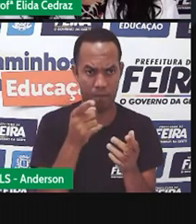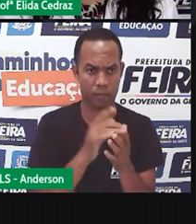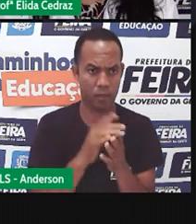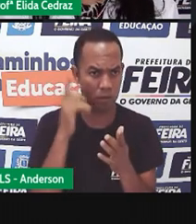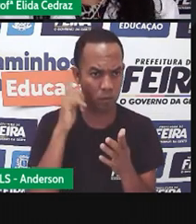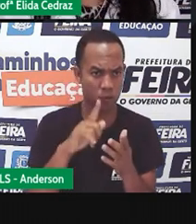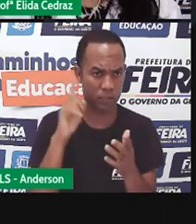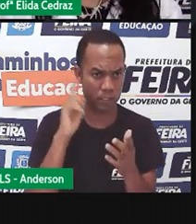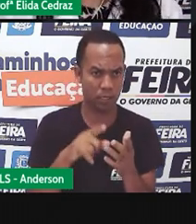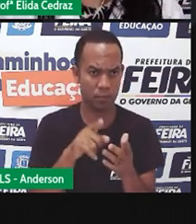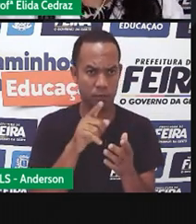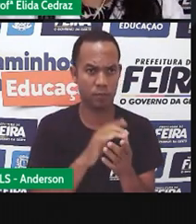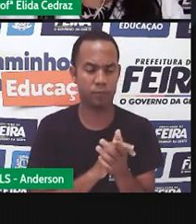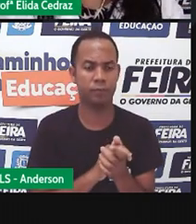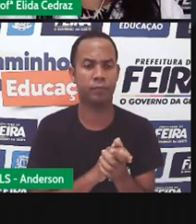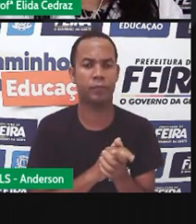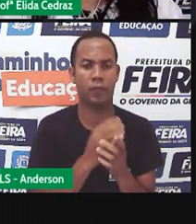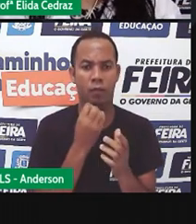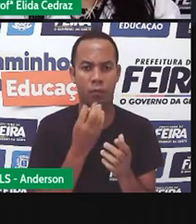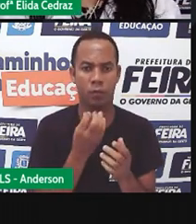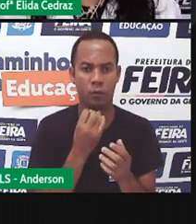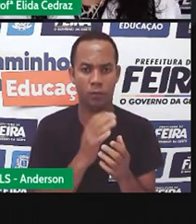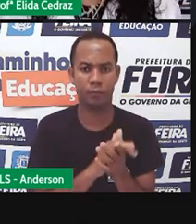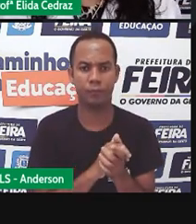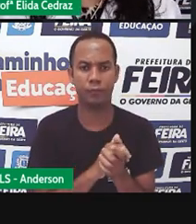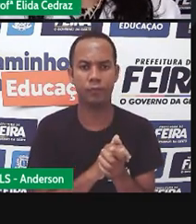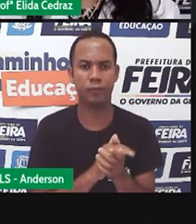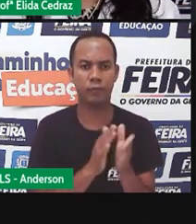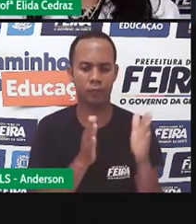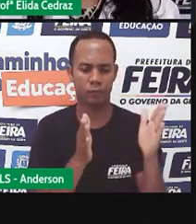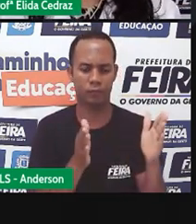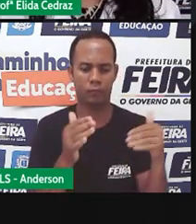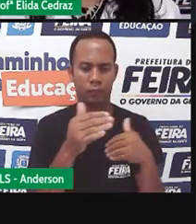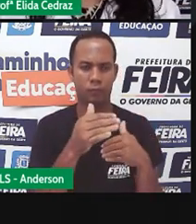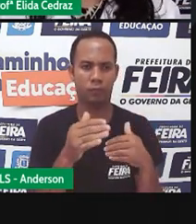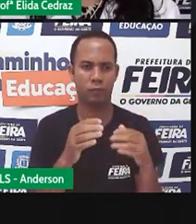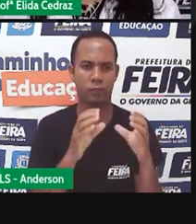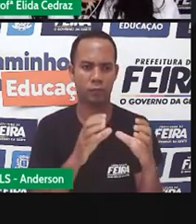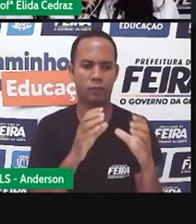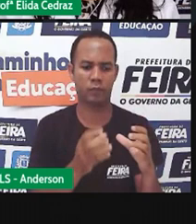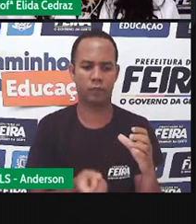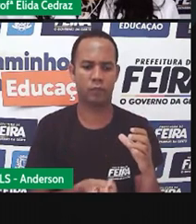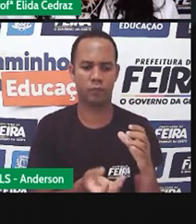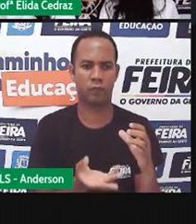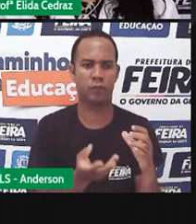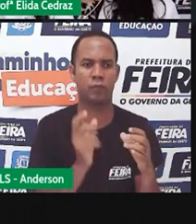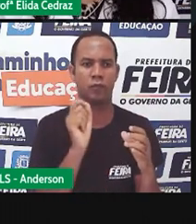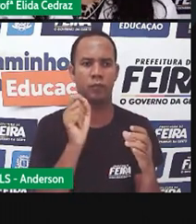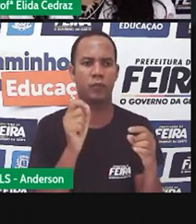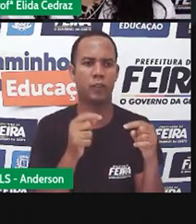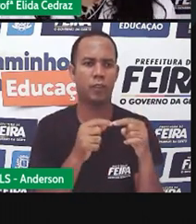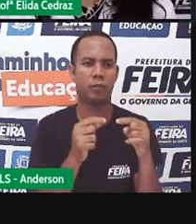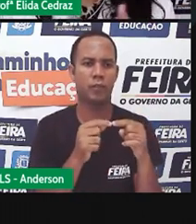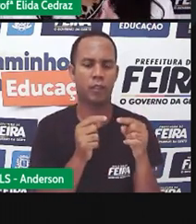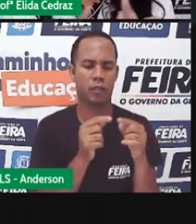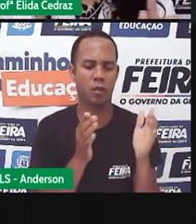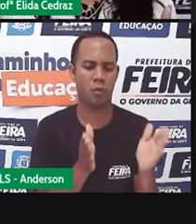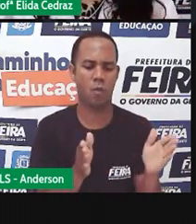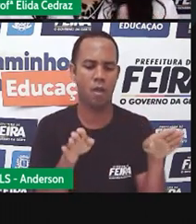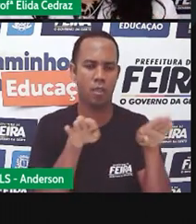Consegue identificar? Muito bem. O dado e o cubo mágico, eles são